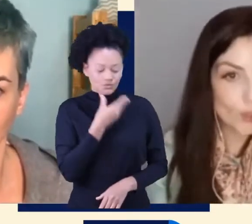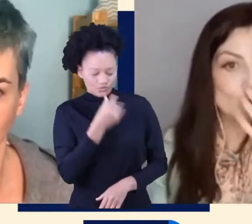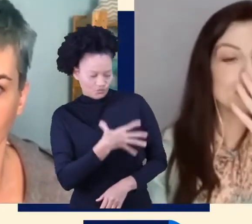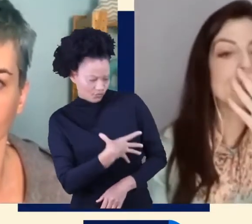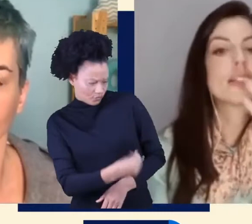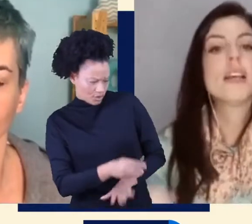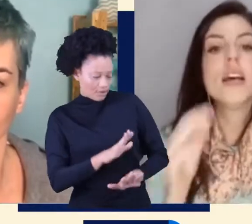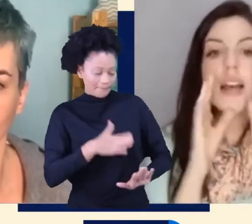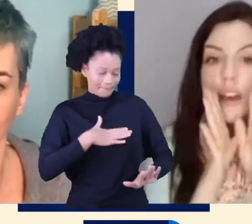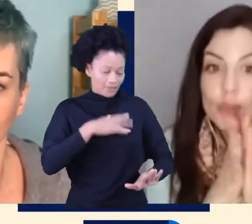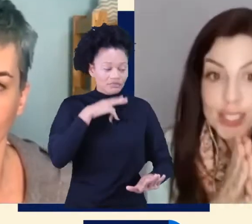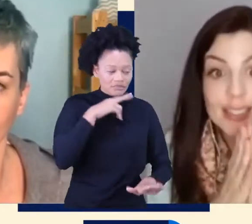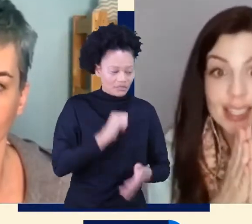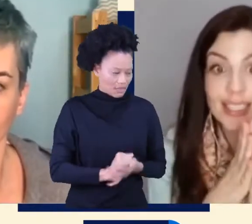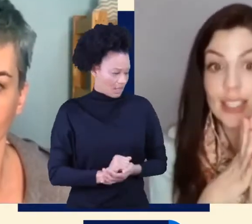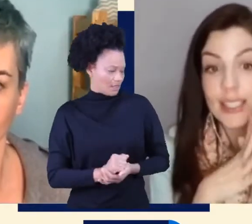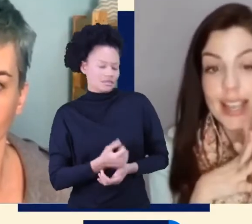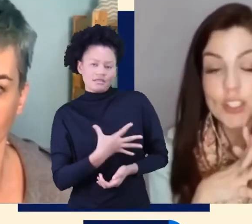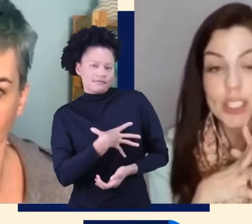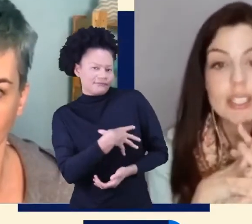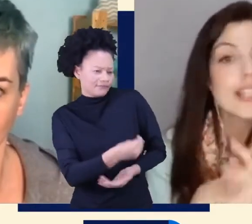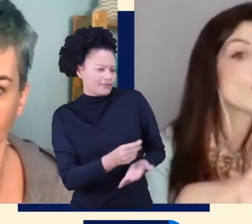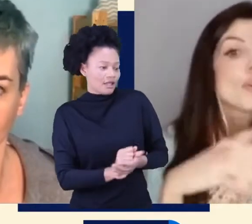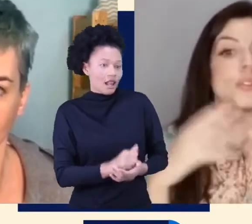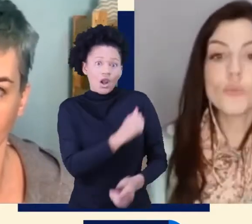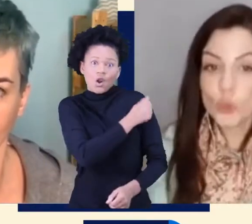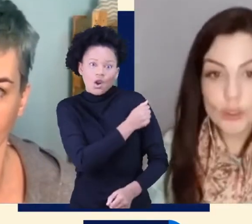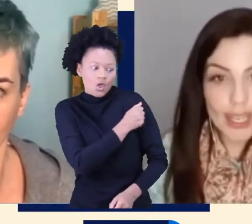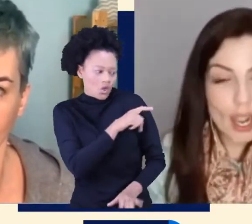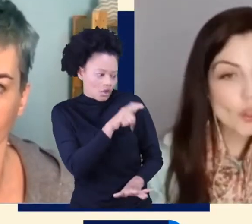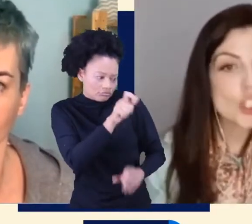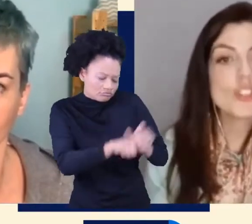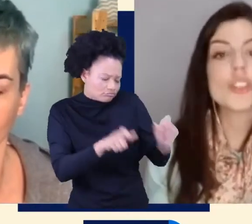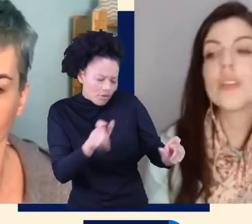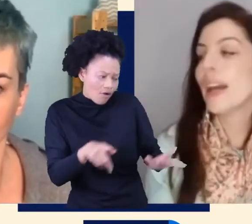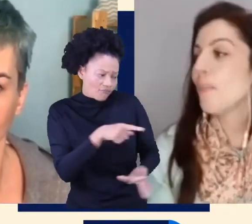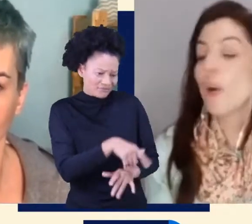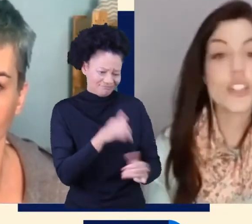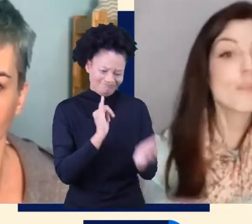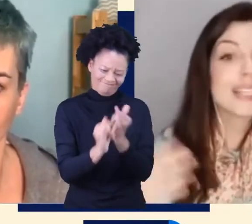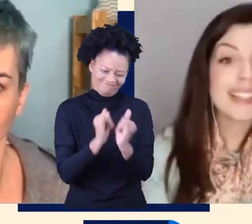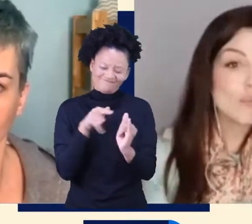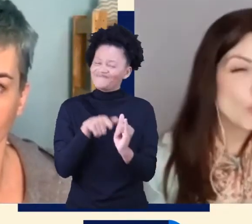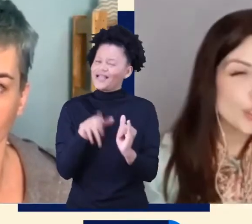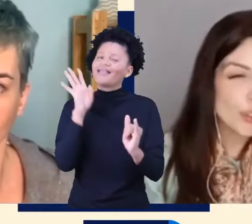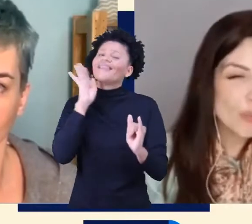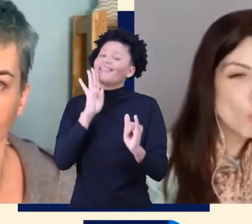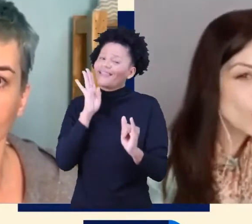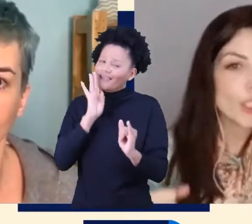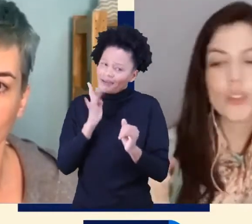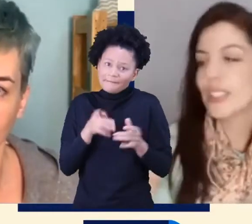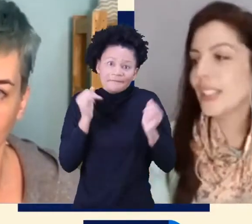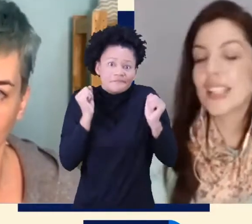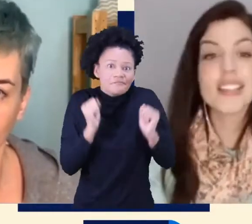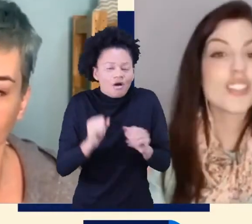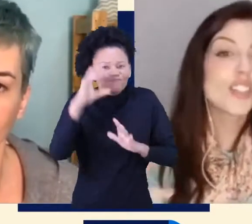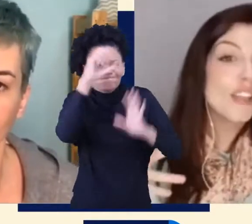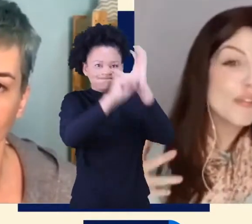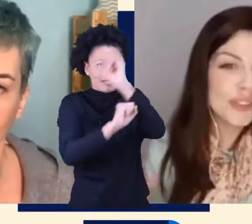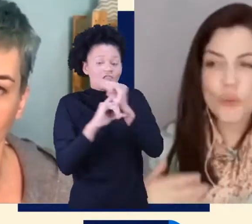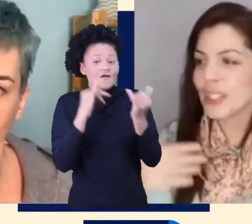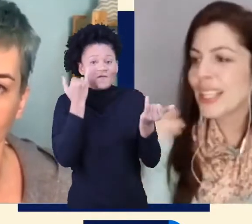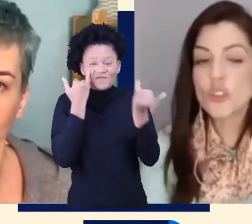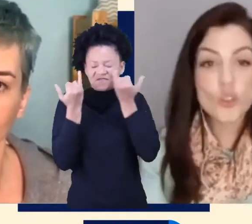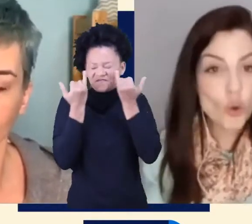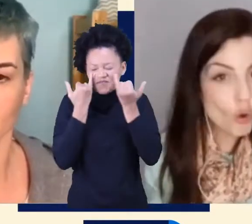alunos, alunas, você está na internet. A internet é uma coisa muito legal. A gente pode aprender muito, tem muita coisa interessante,